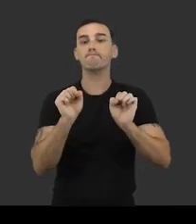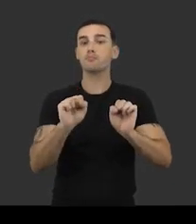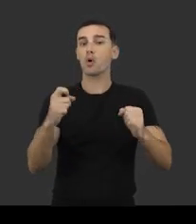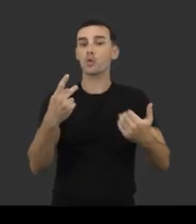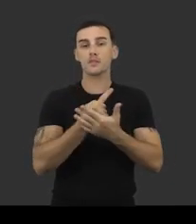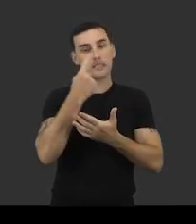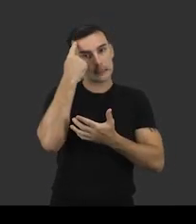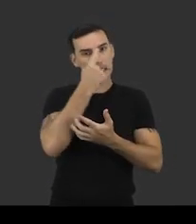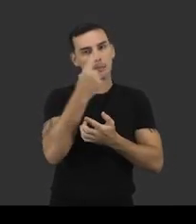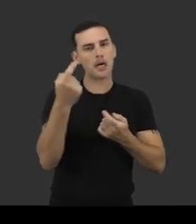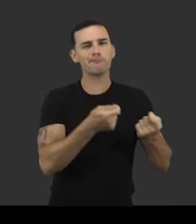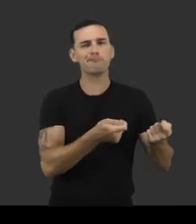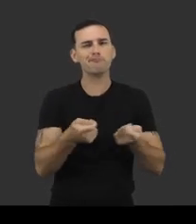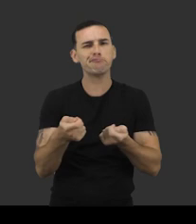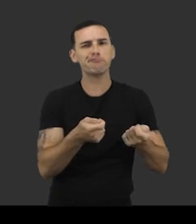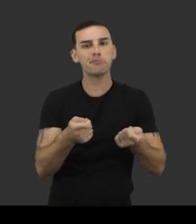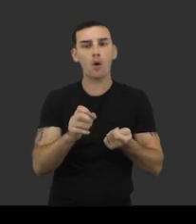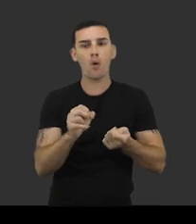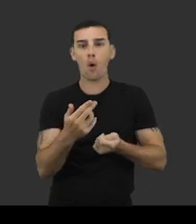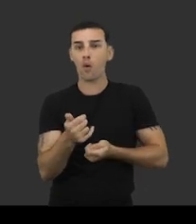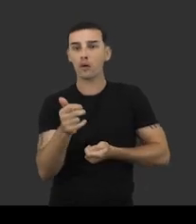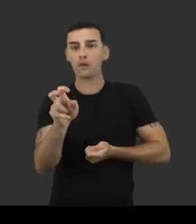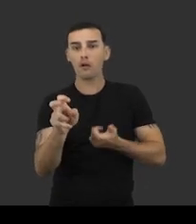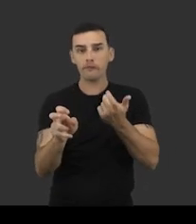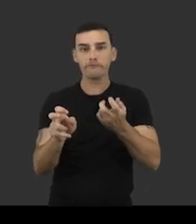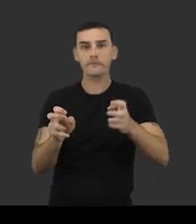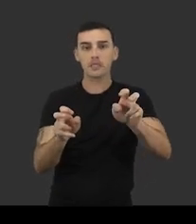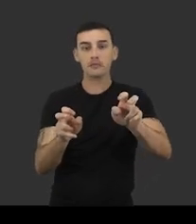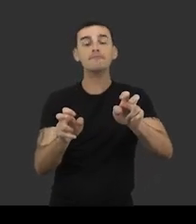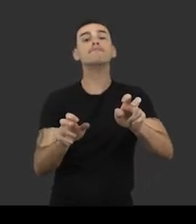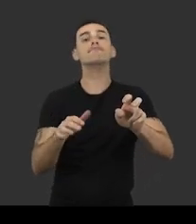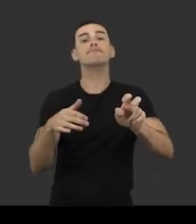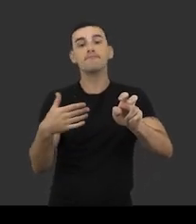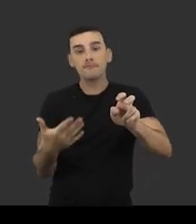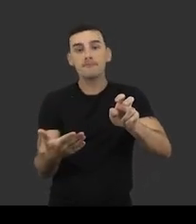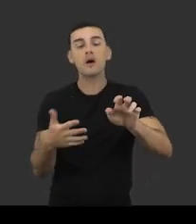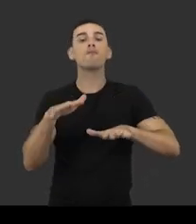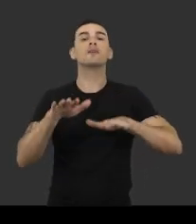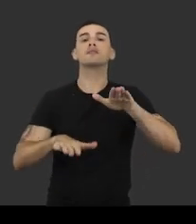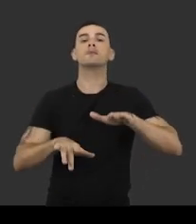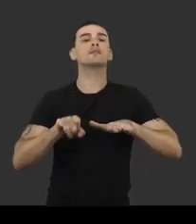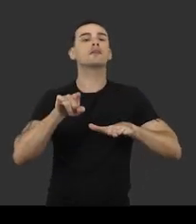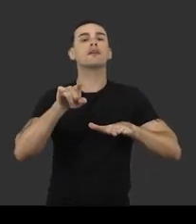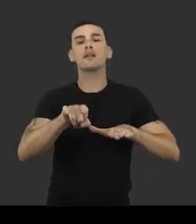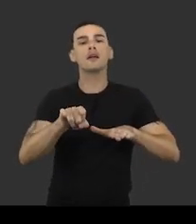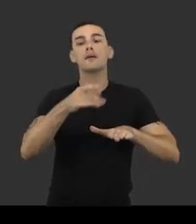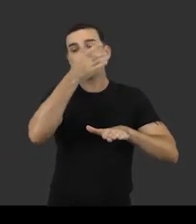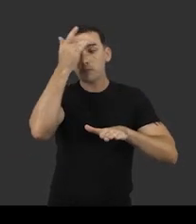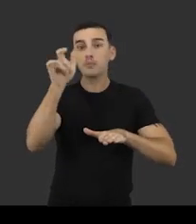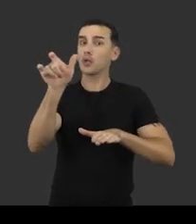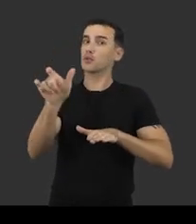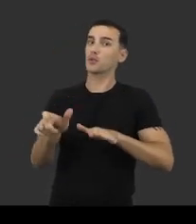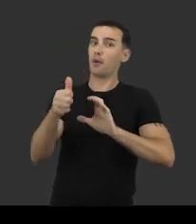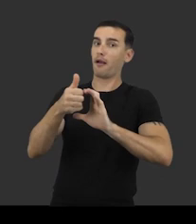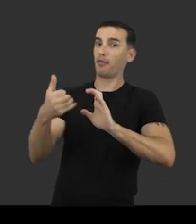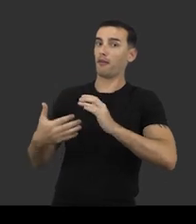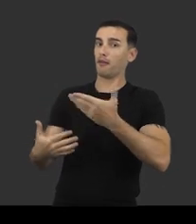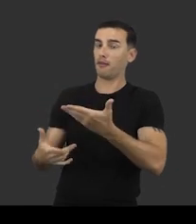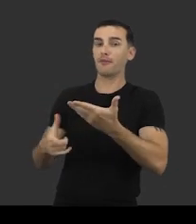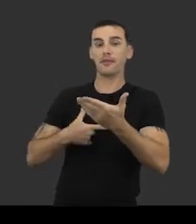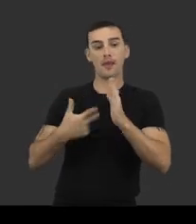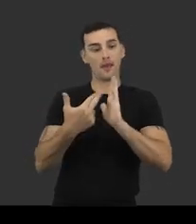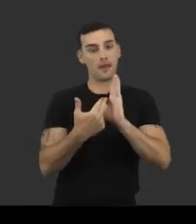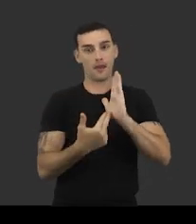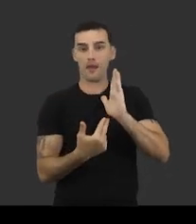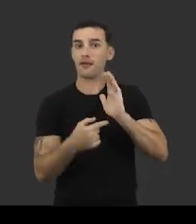acontecer semanalmente ou quinzenalmente, né? Então, depende muito da necessidade desse paciente. A gente tem como protocolo